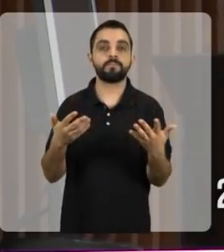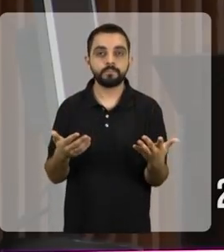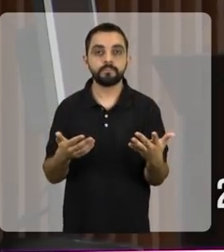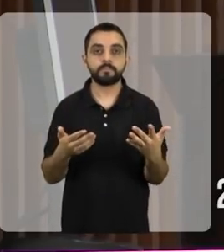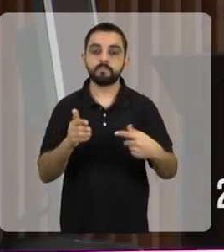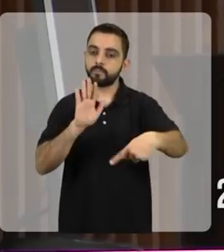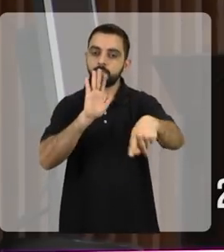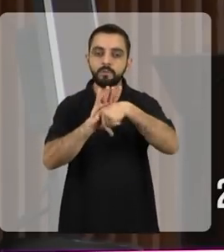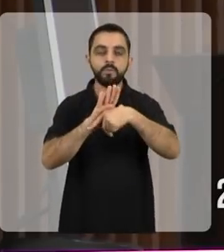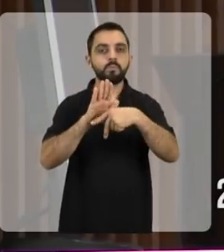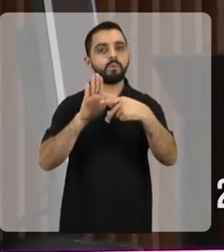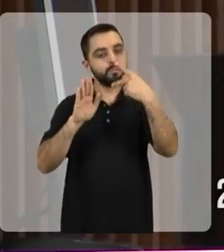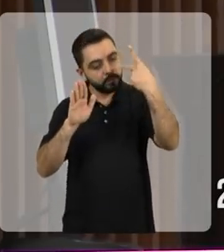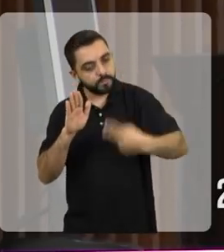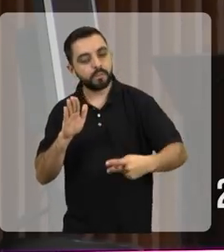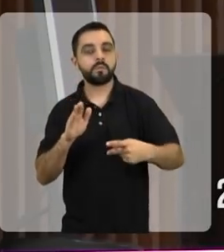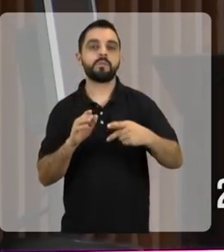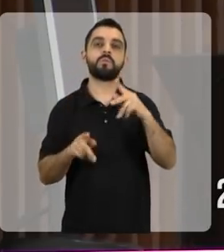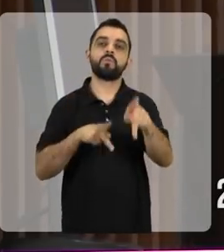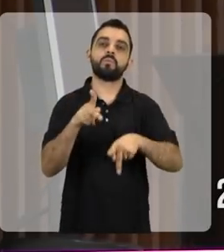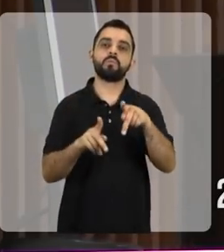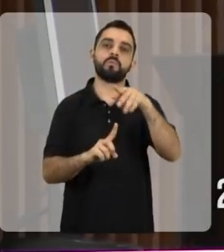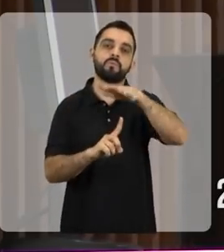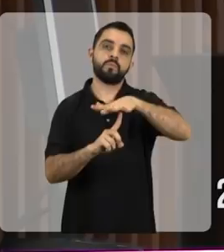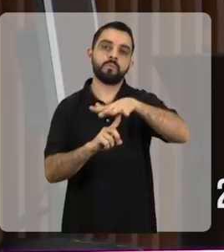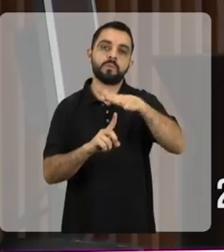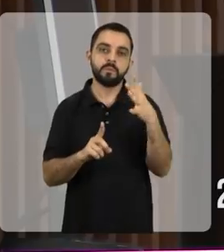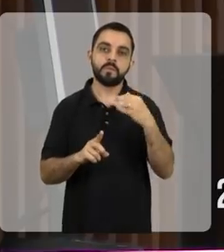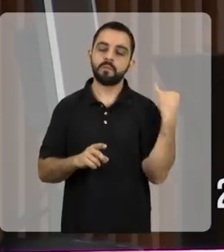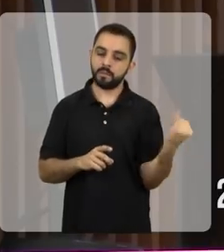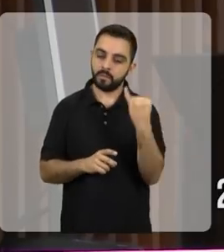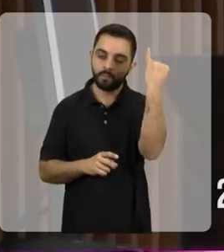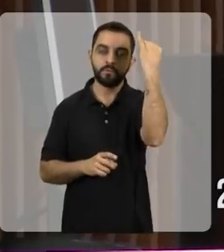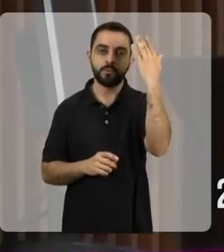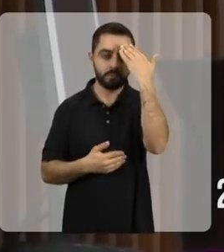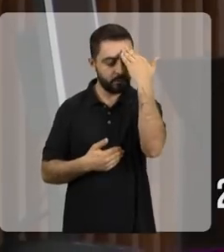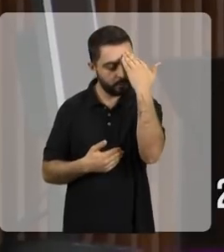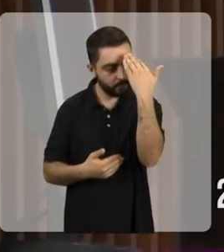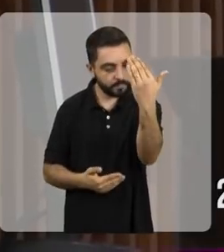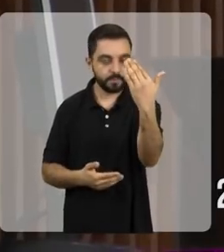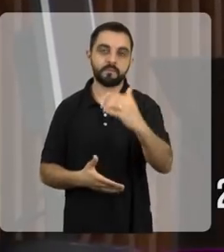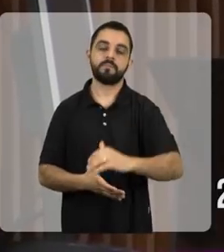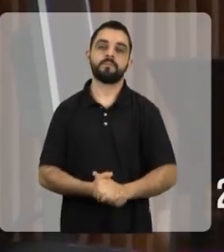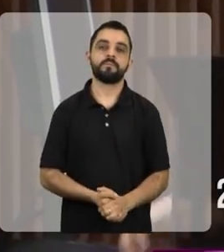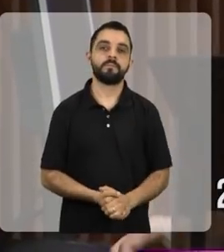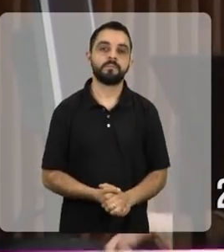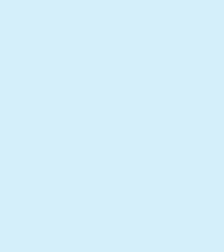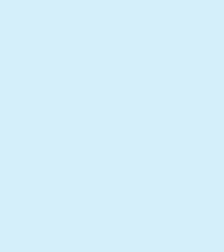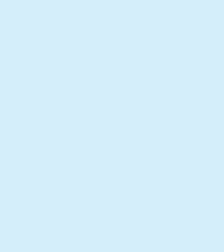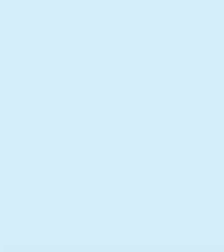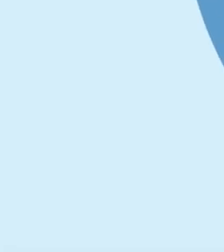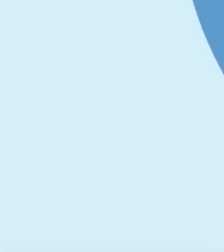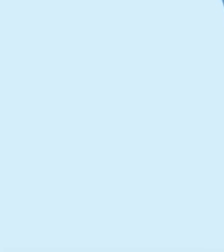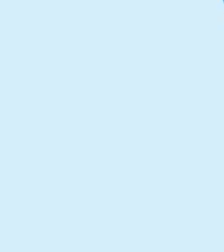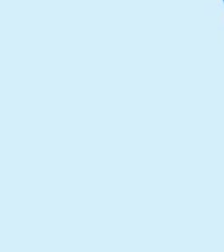patrimônio do povo paraense e que há uma má ter de todos os painéis muito obrigado senhor presidente